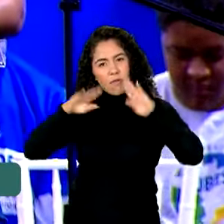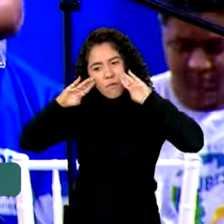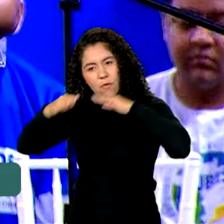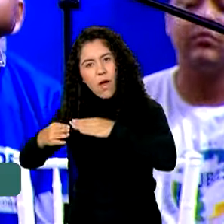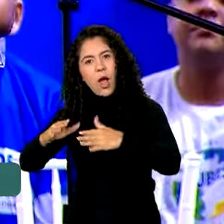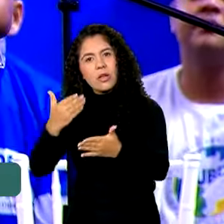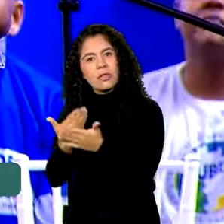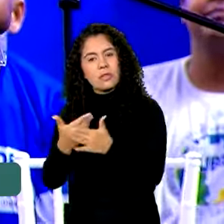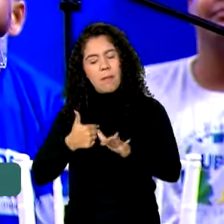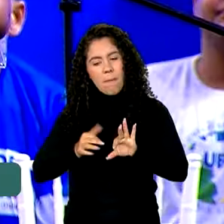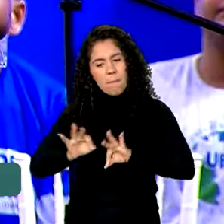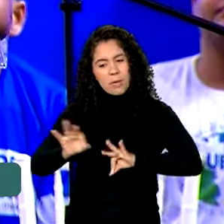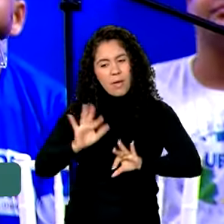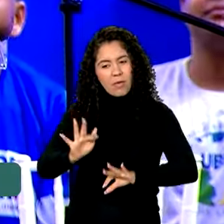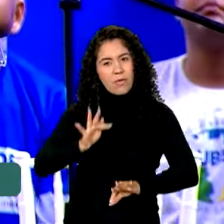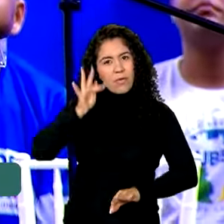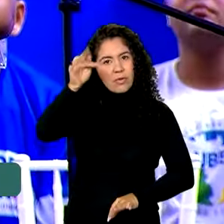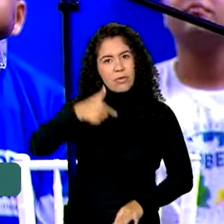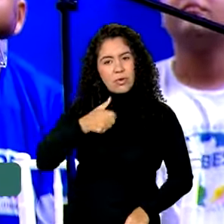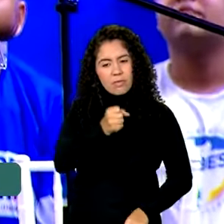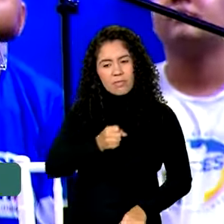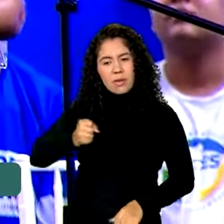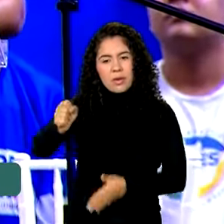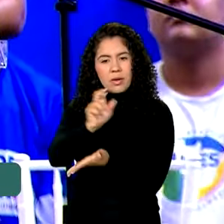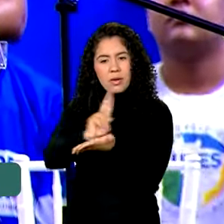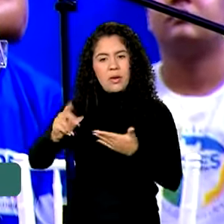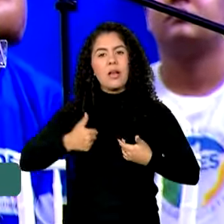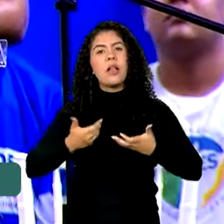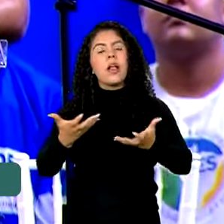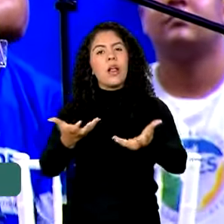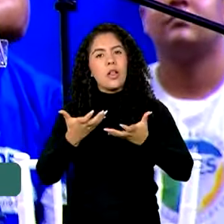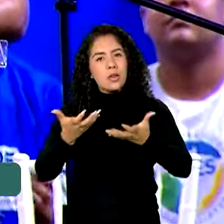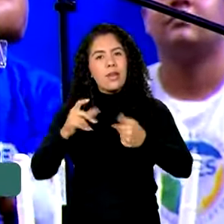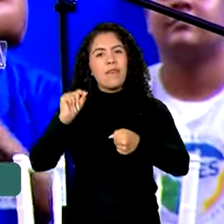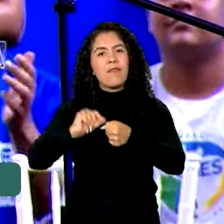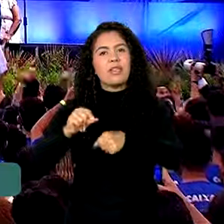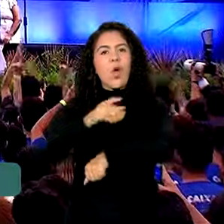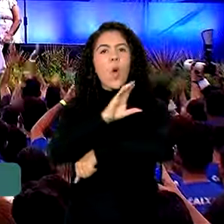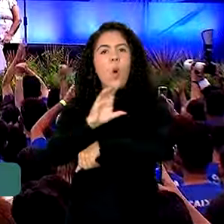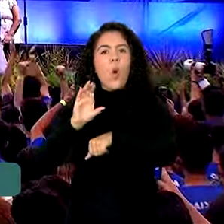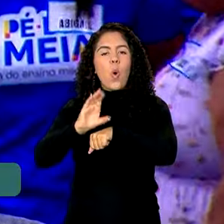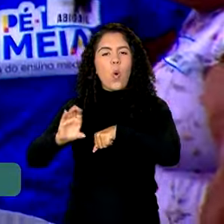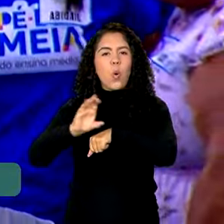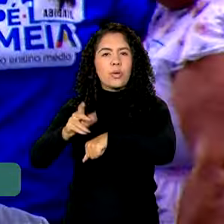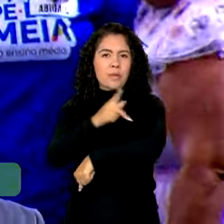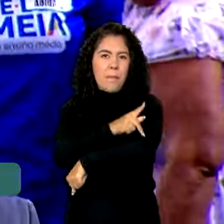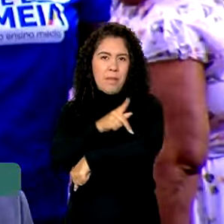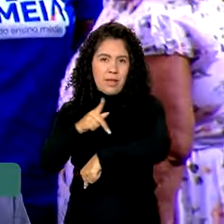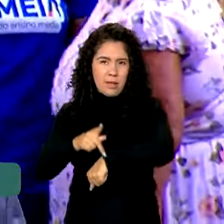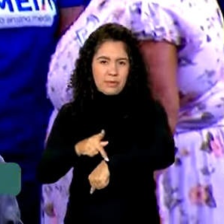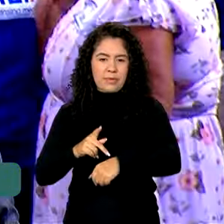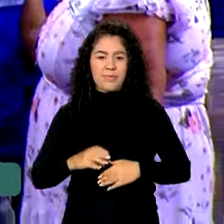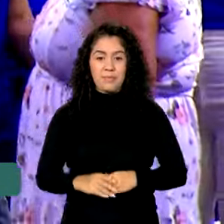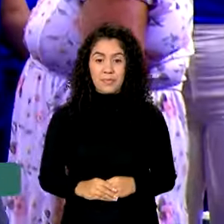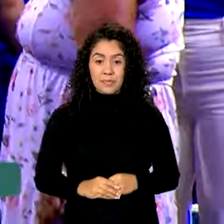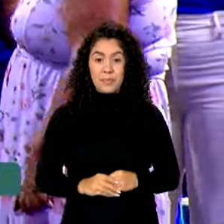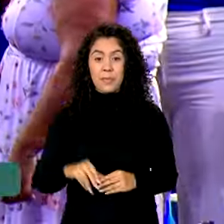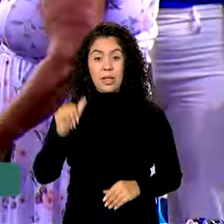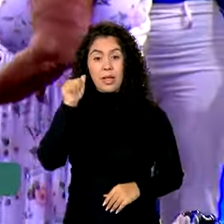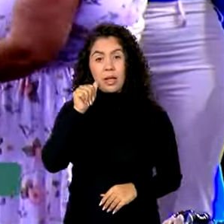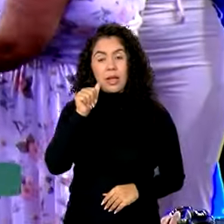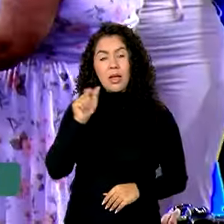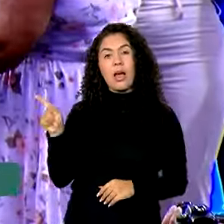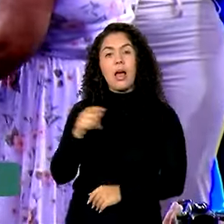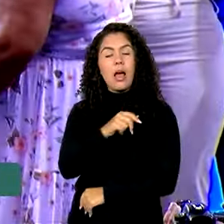entrar na universidade. Eu quero cursar pedagogia para ajudar mais jovens nesse Brasil. A Vitória Laíssa também é